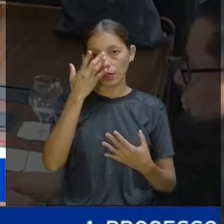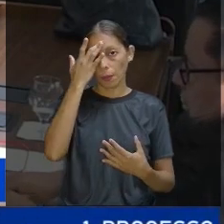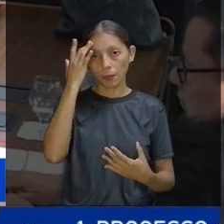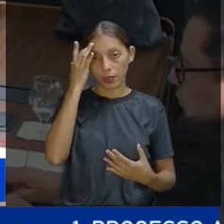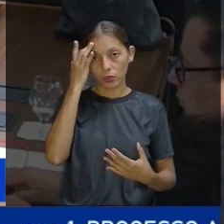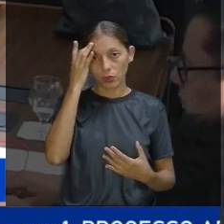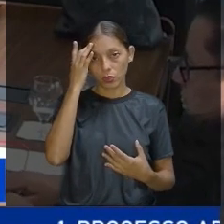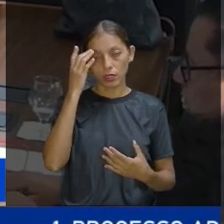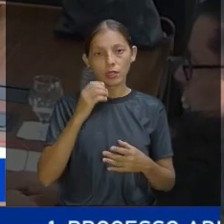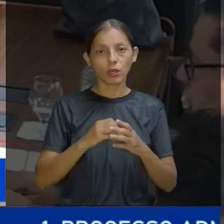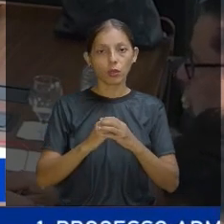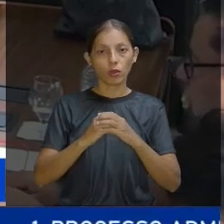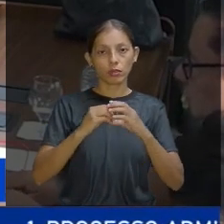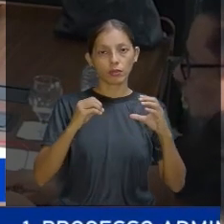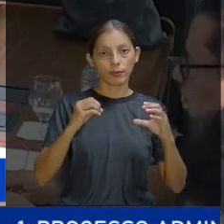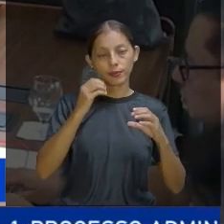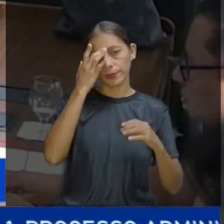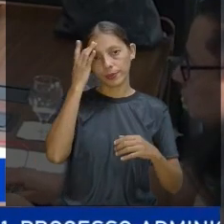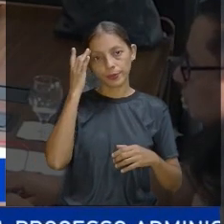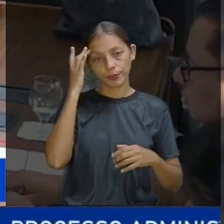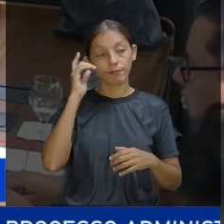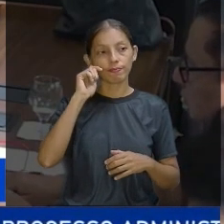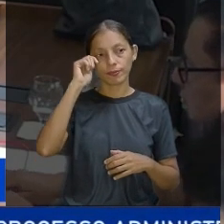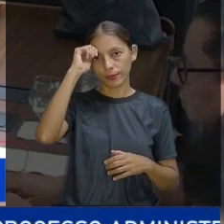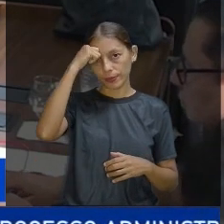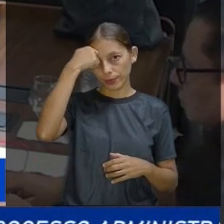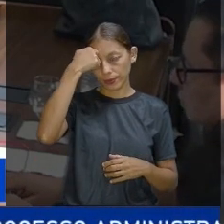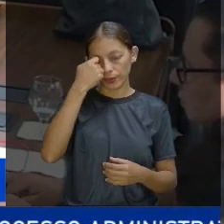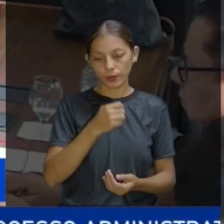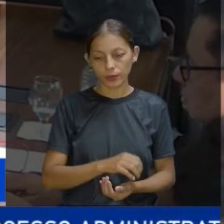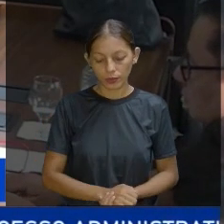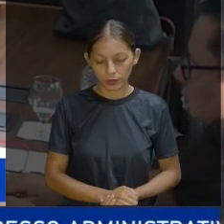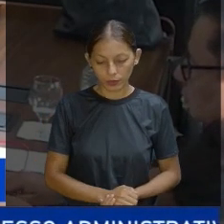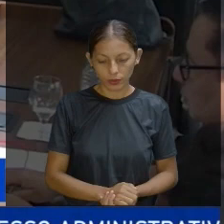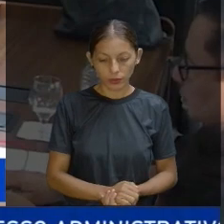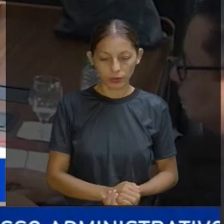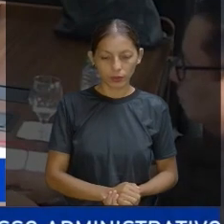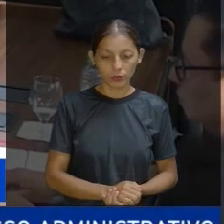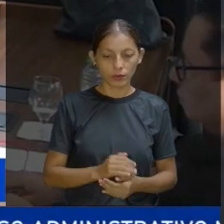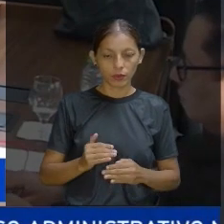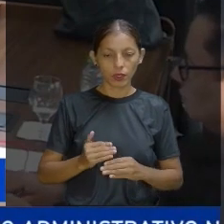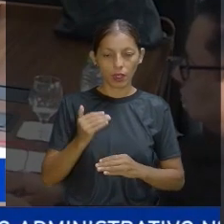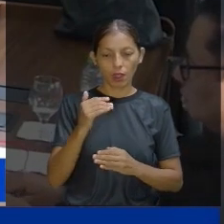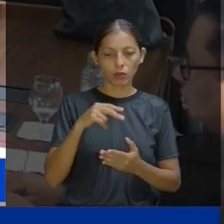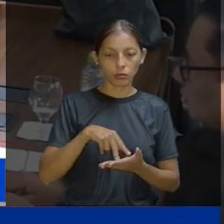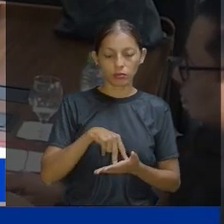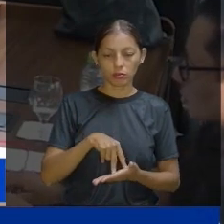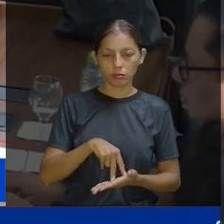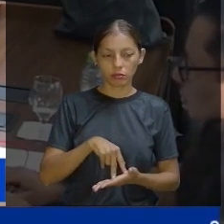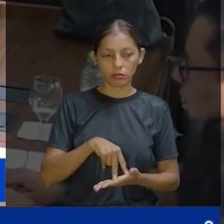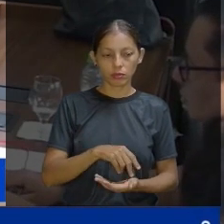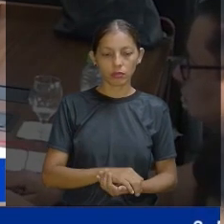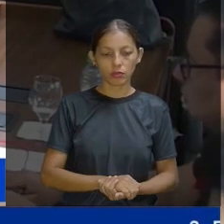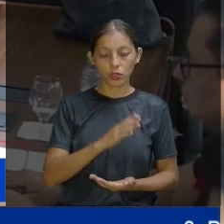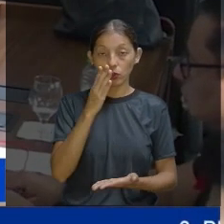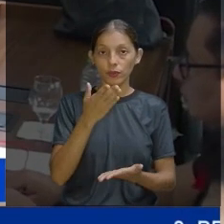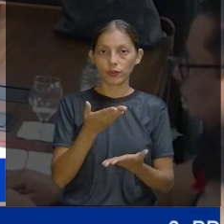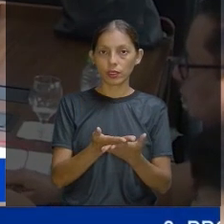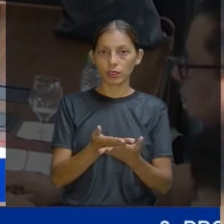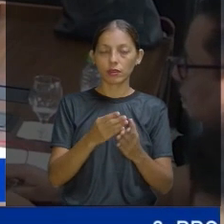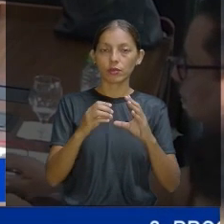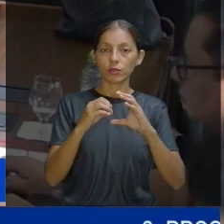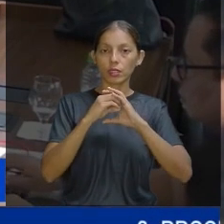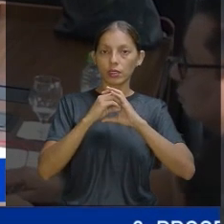de percentual mínimo de cargos em comissão e função de confiança no âmbito do TRE. Tratam os